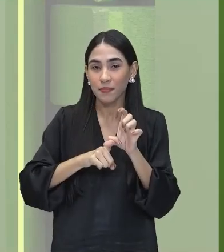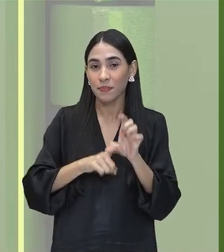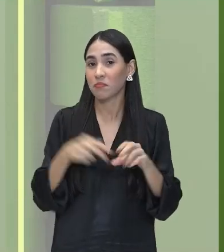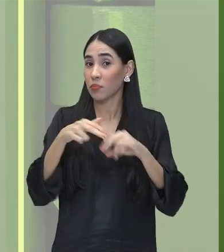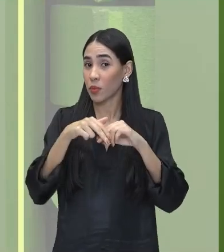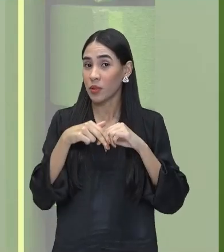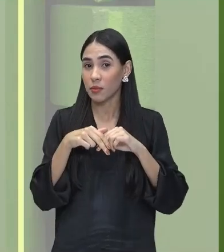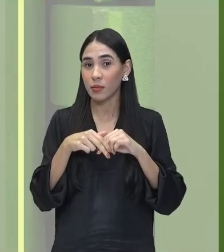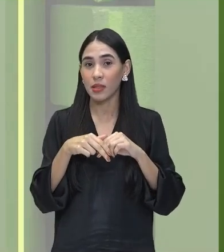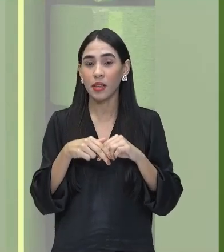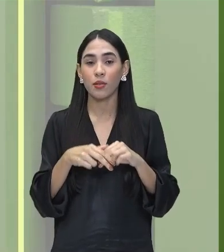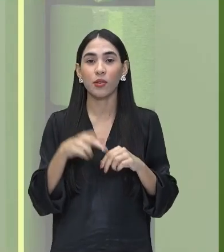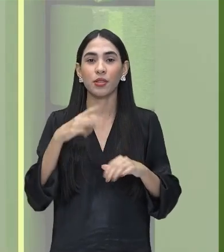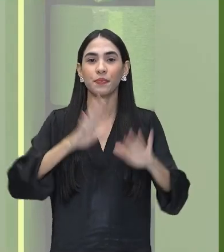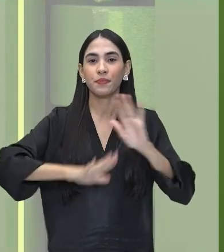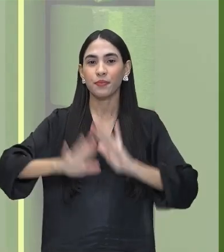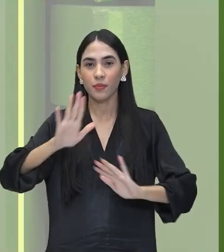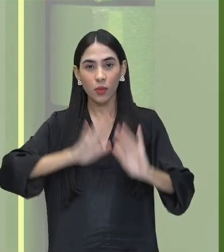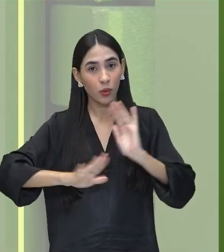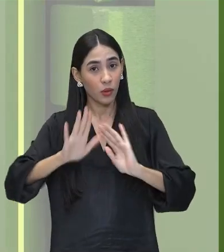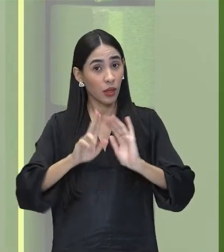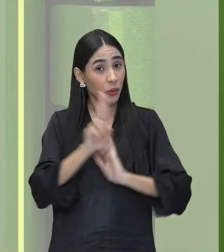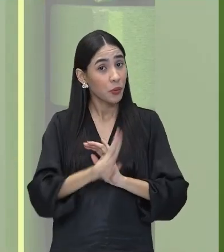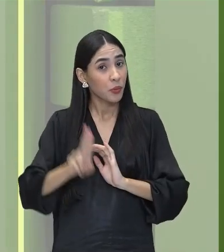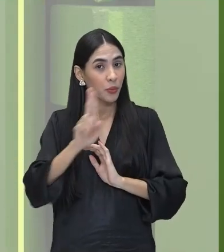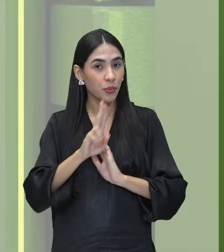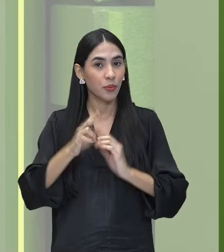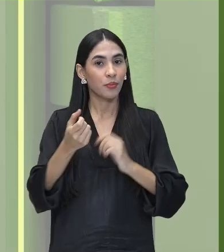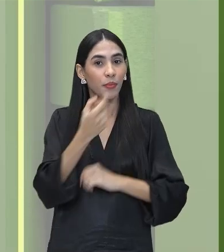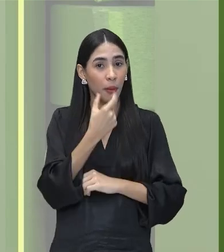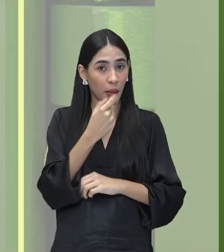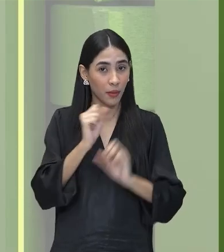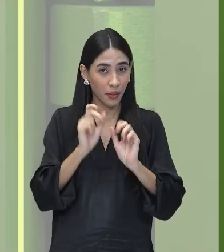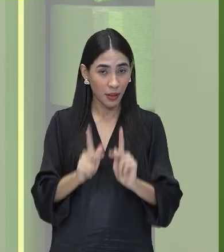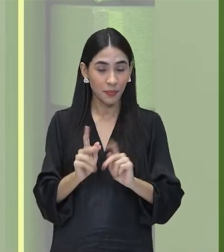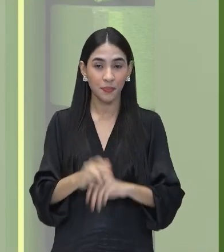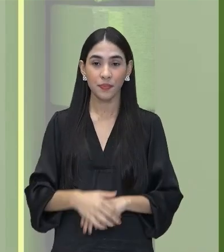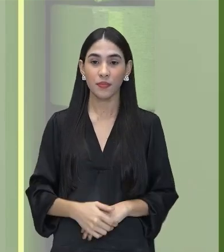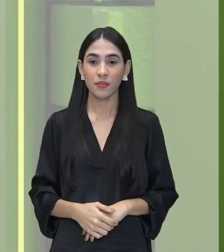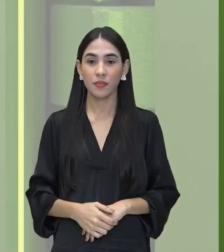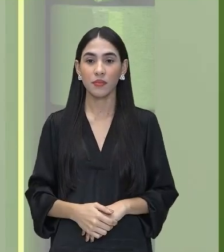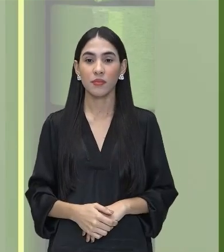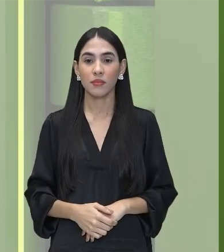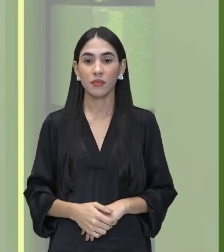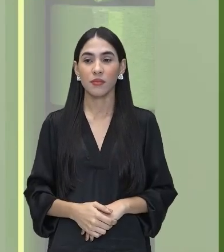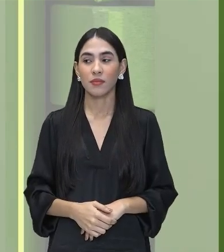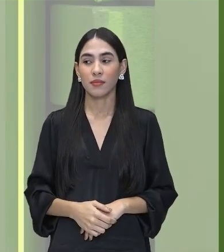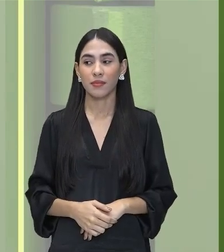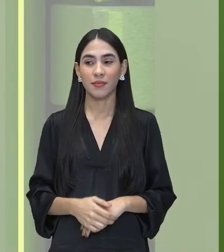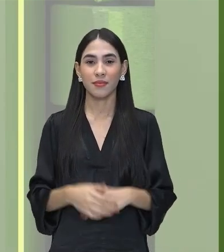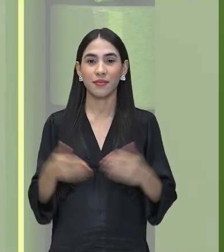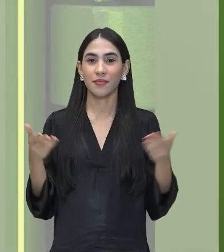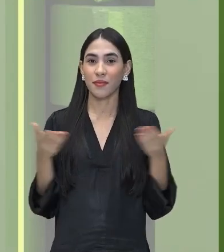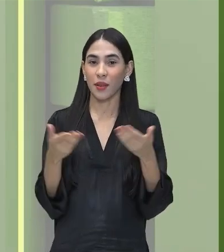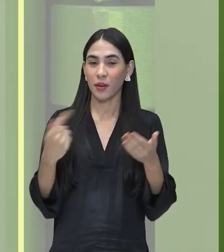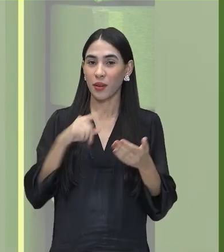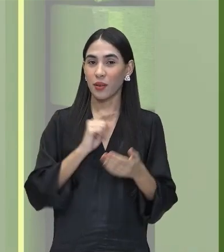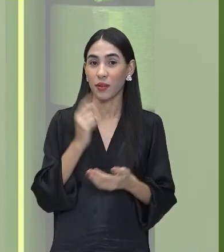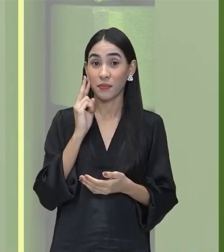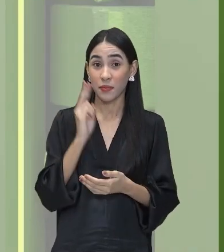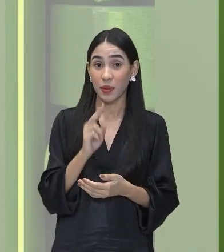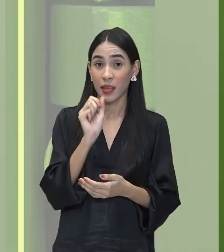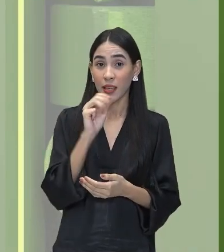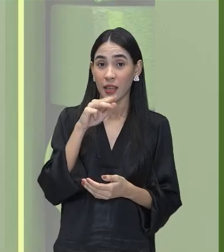tem que ter muito cuidado no uso de alguns medicamentos, ok? Então, agora que já vimos as aminas, vamos conhecer